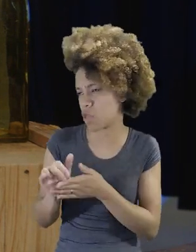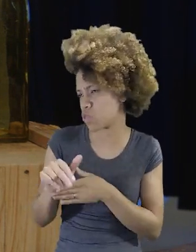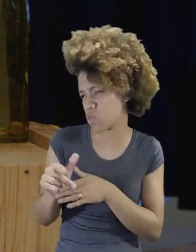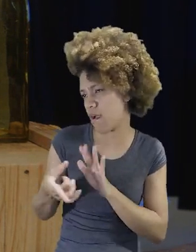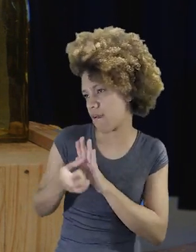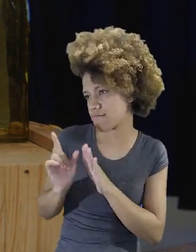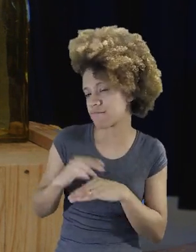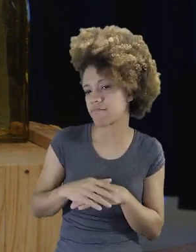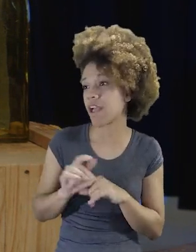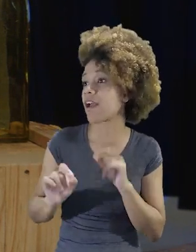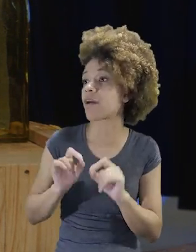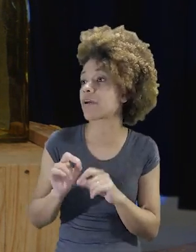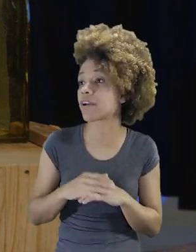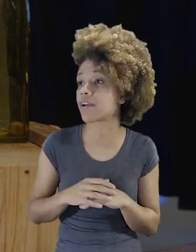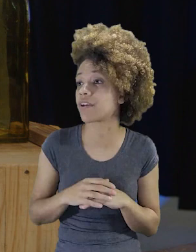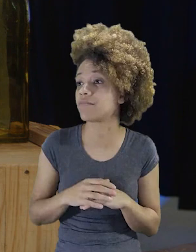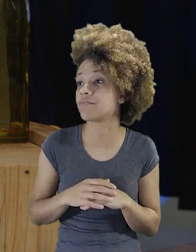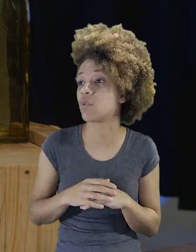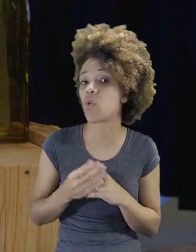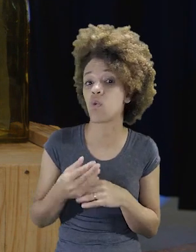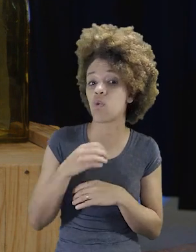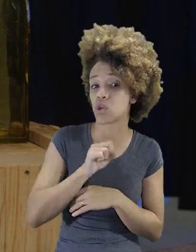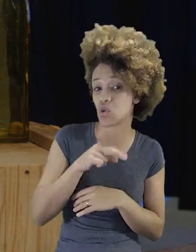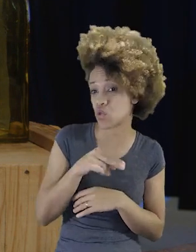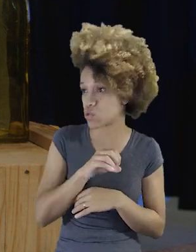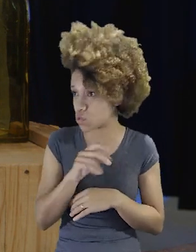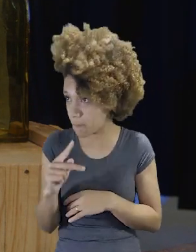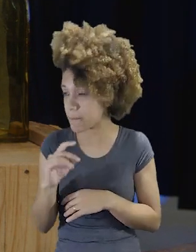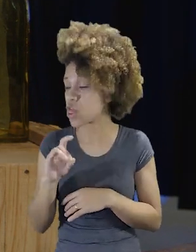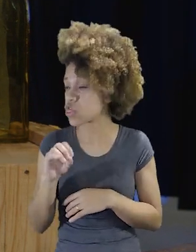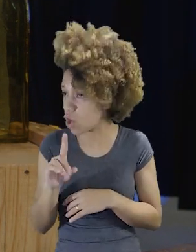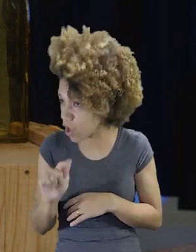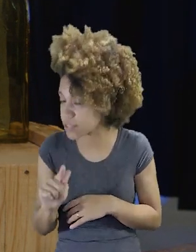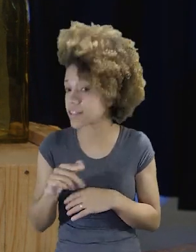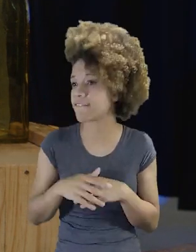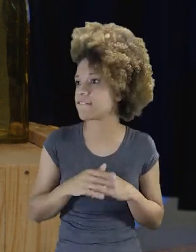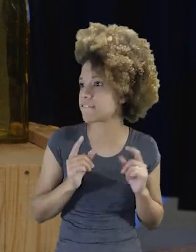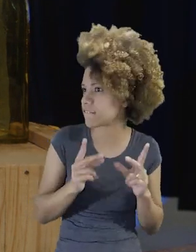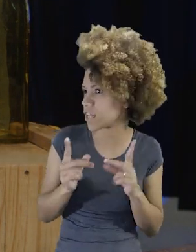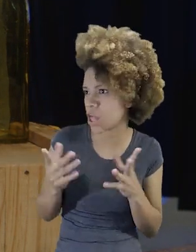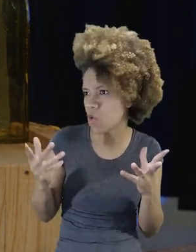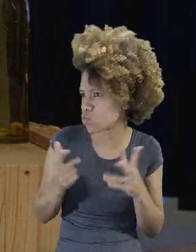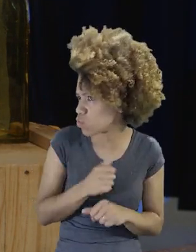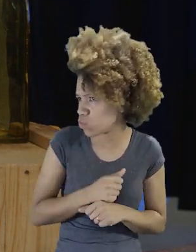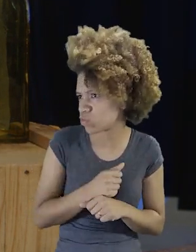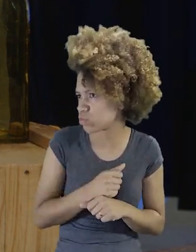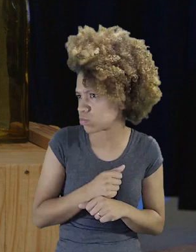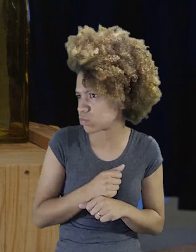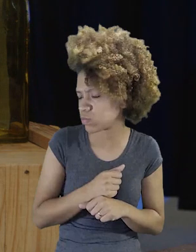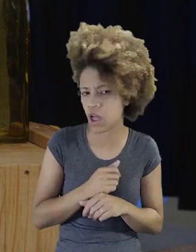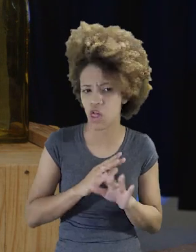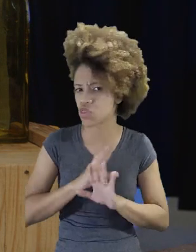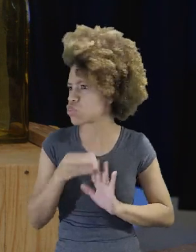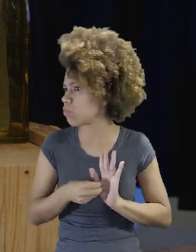nunca tinha feito antes que é com Snoop Dog Doctor dray que venderam absurdamente